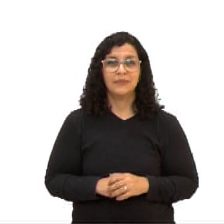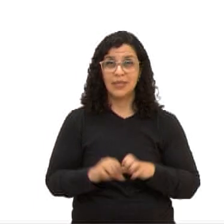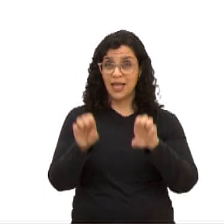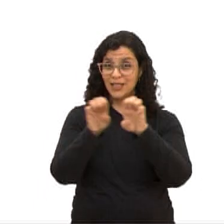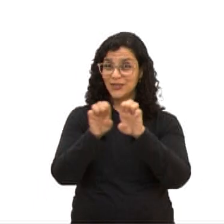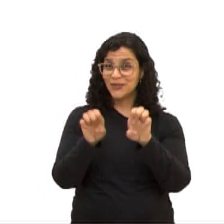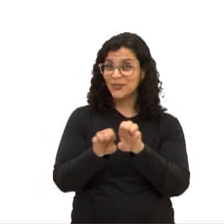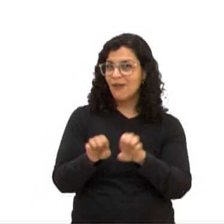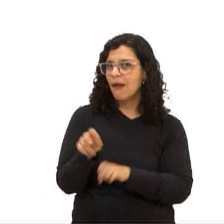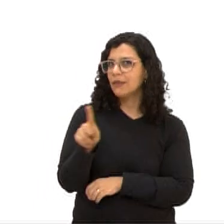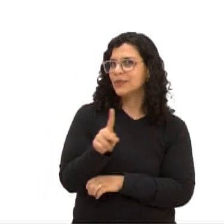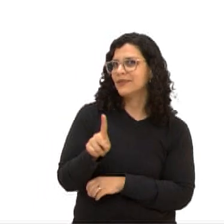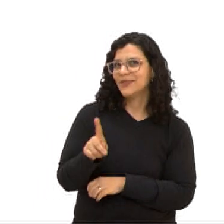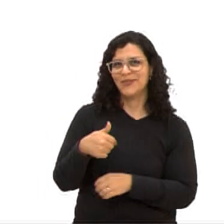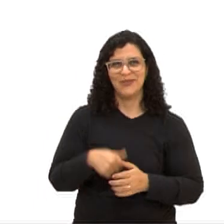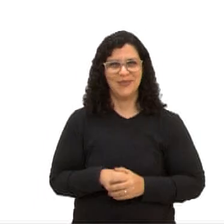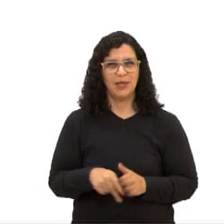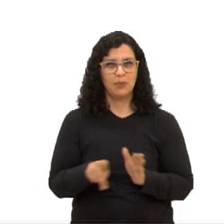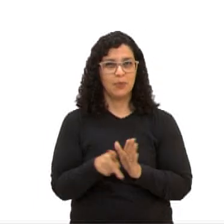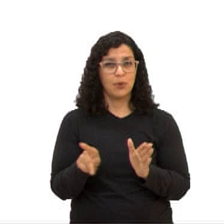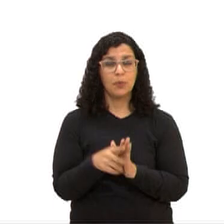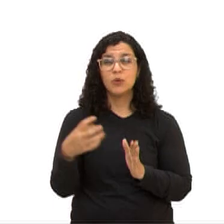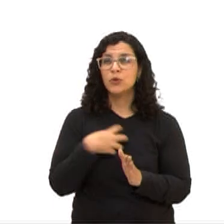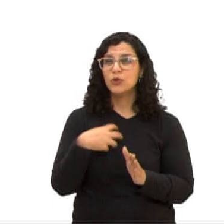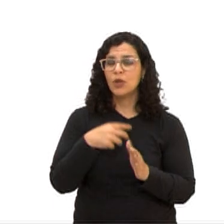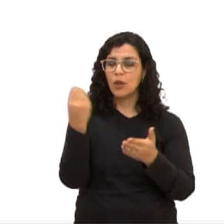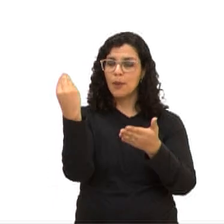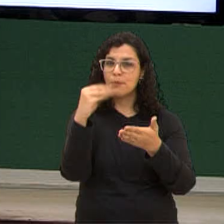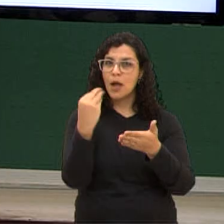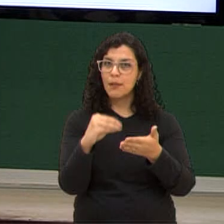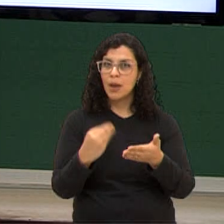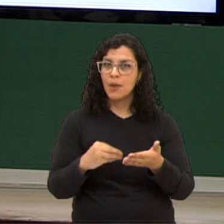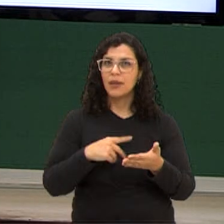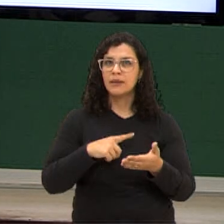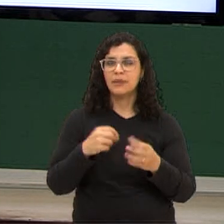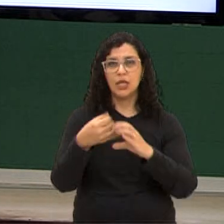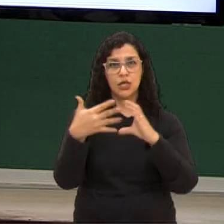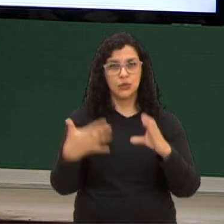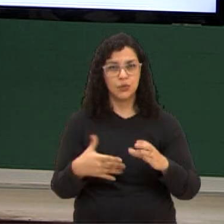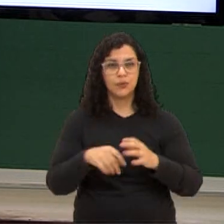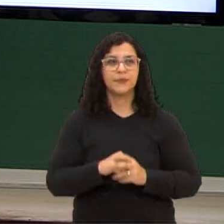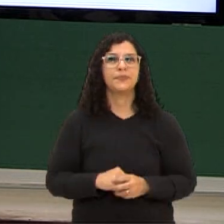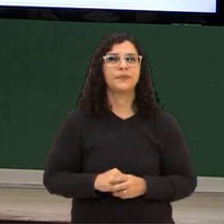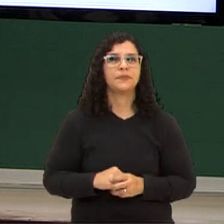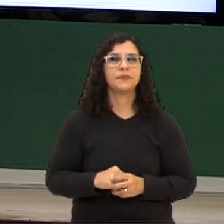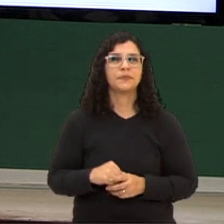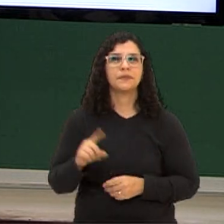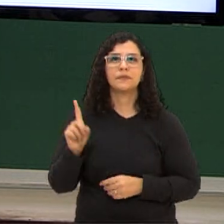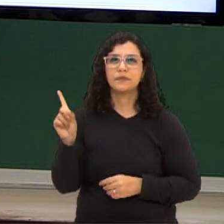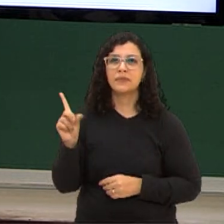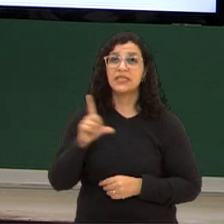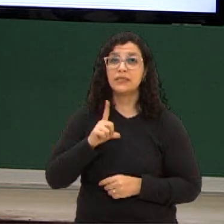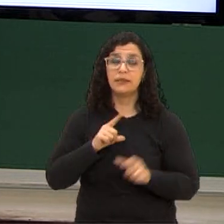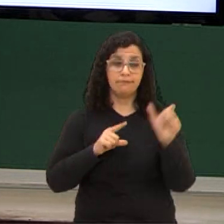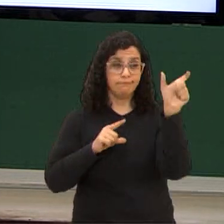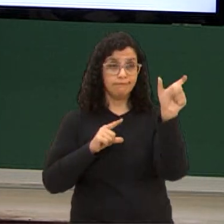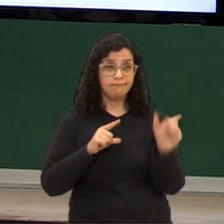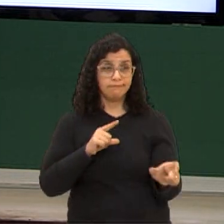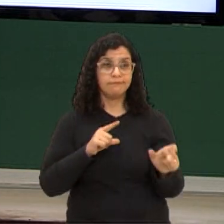estruturales, professora, de la nota de recado. Então, as características da estrutura da nossa nota. Temos